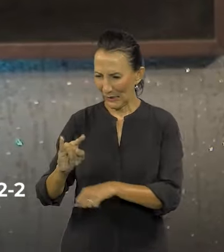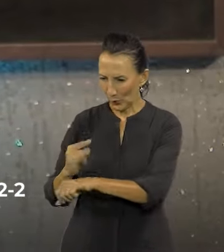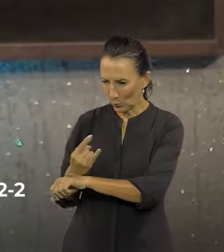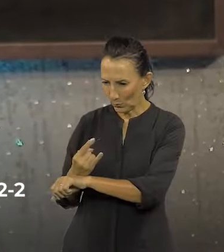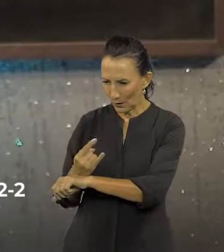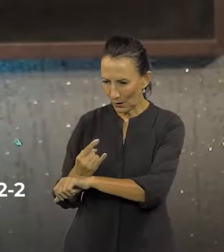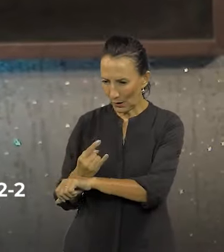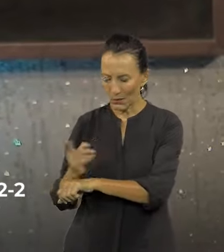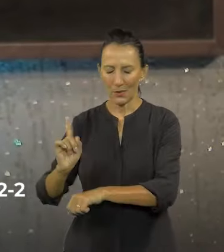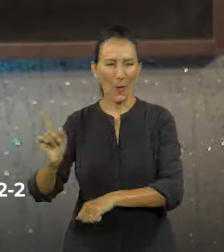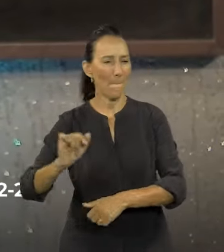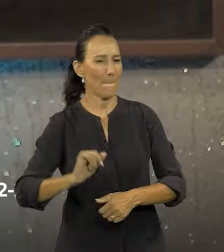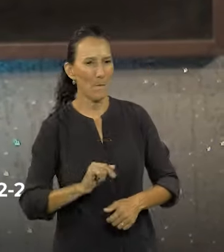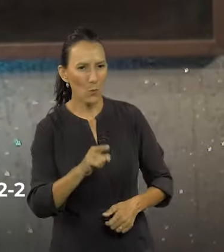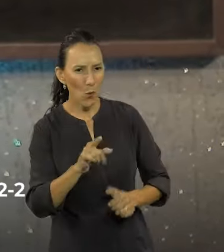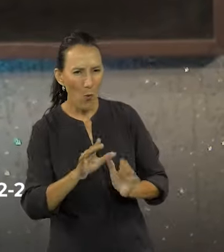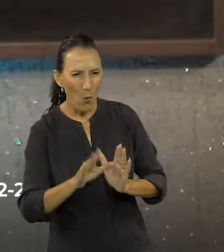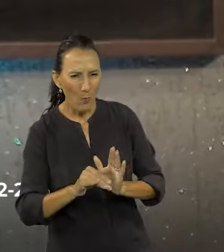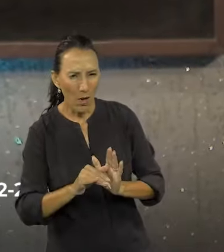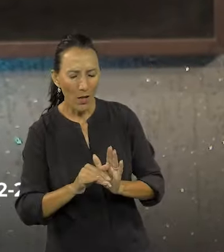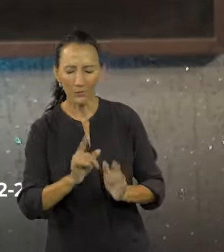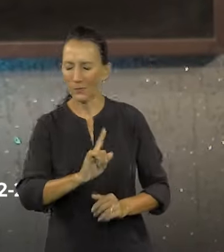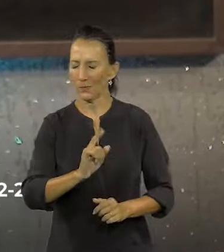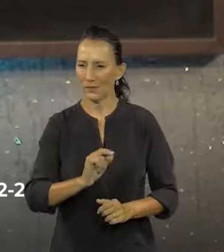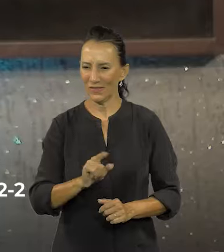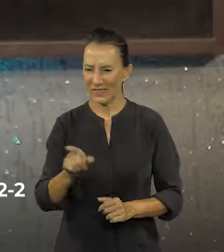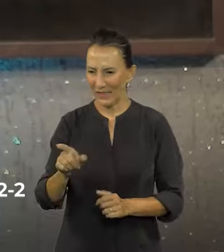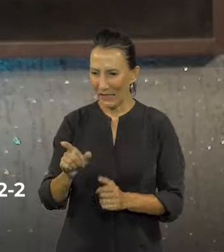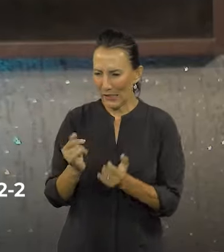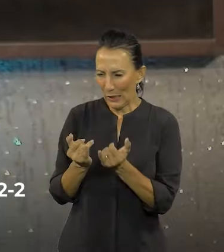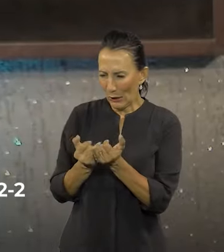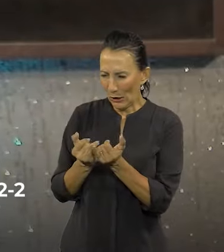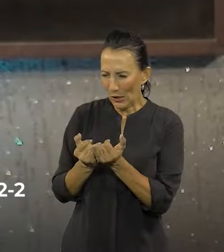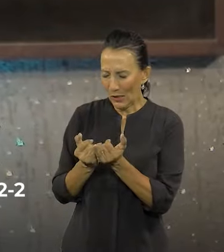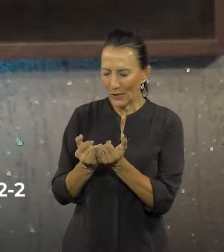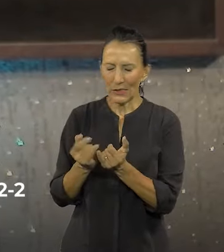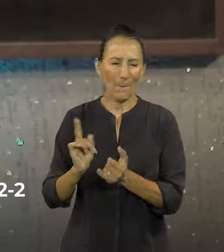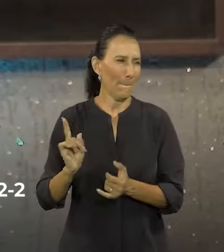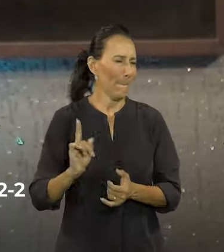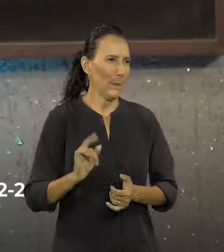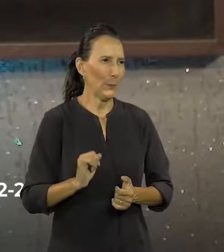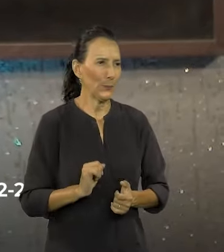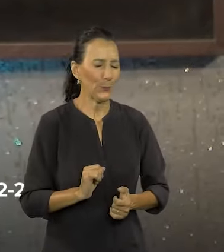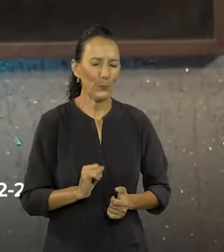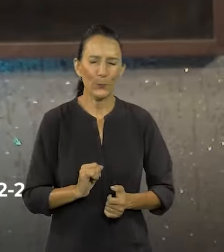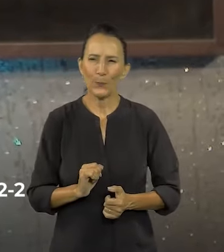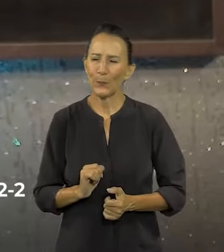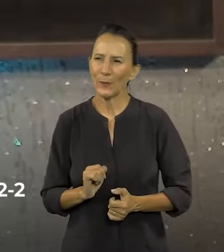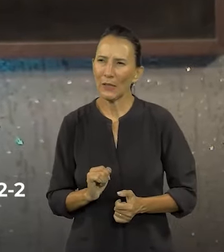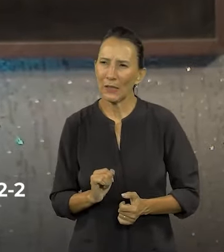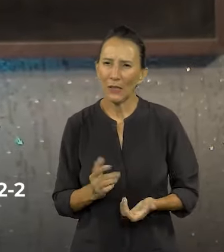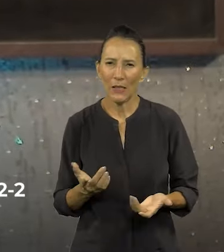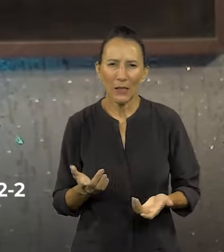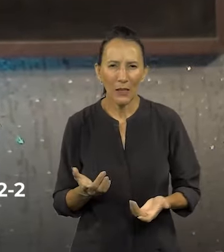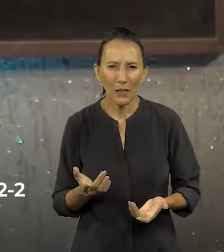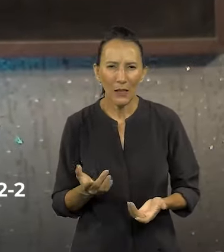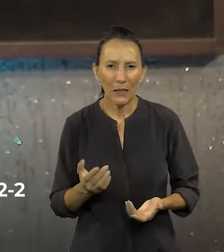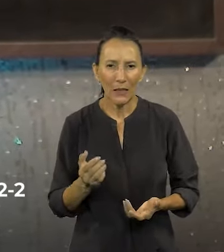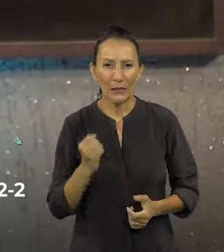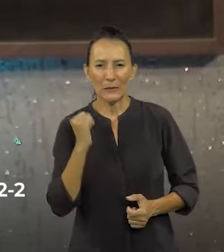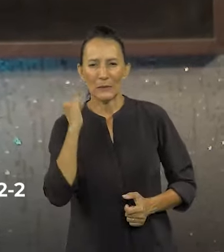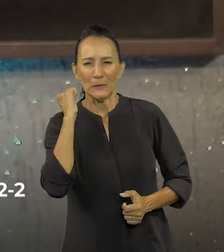Adultério não vou roubar não vou falar mal dessa vida não vou